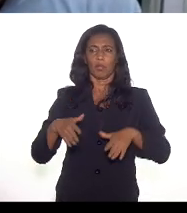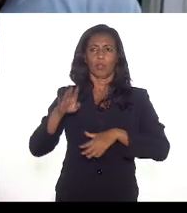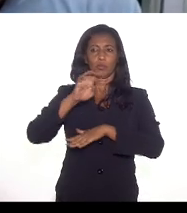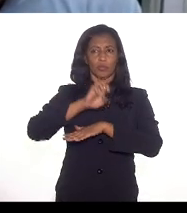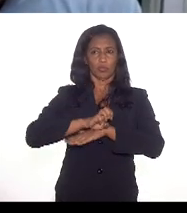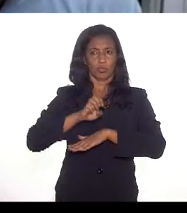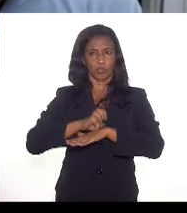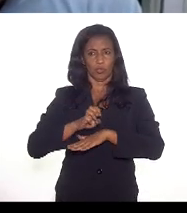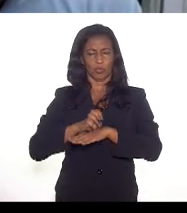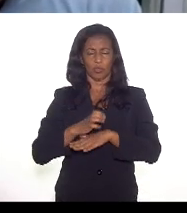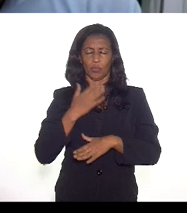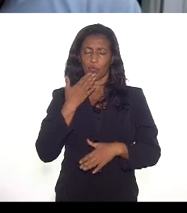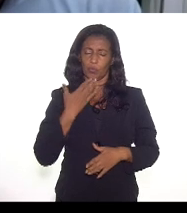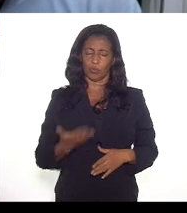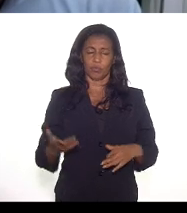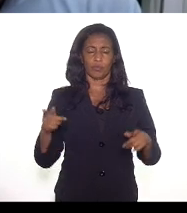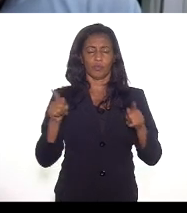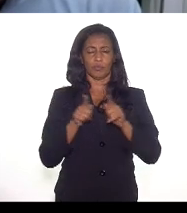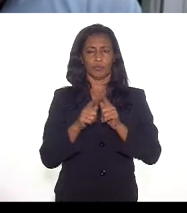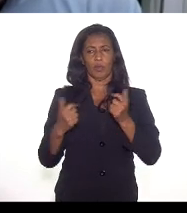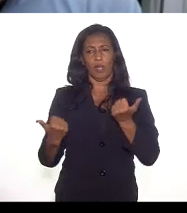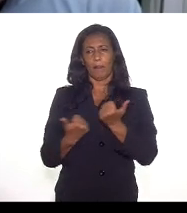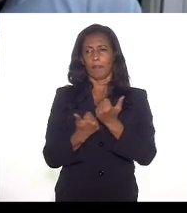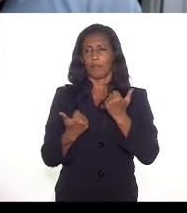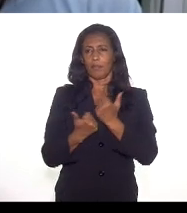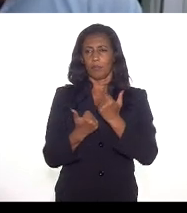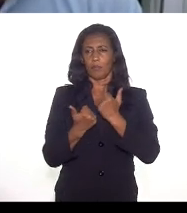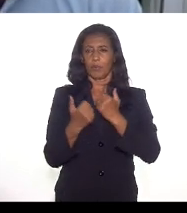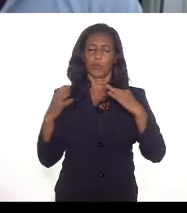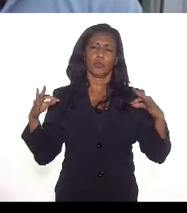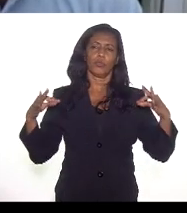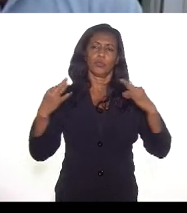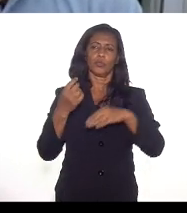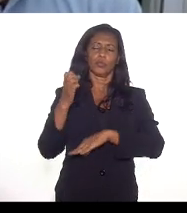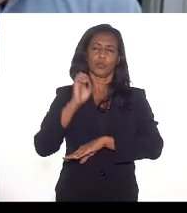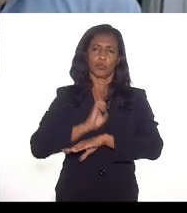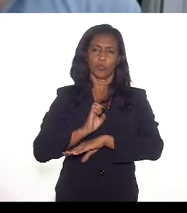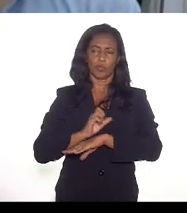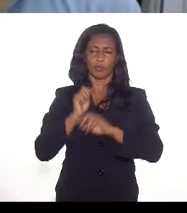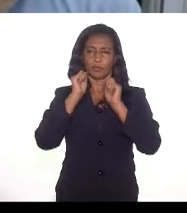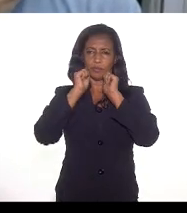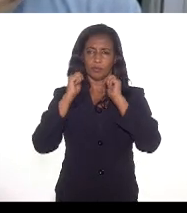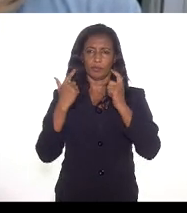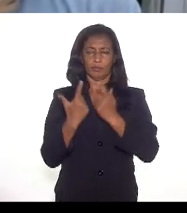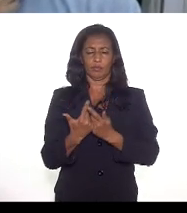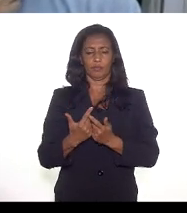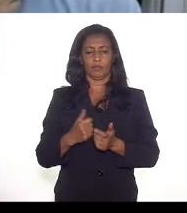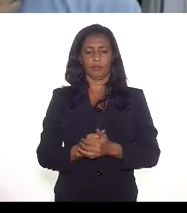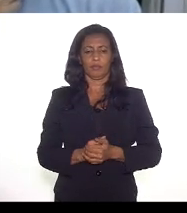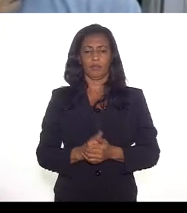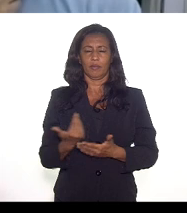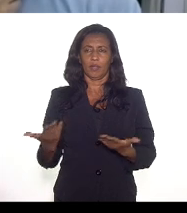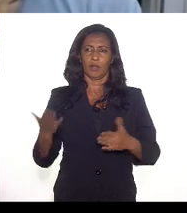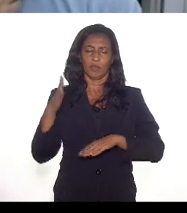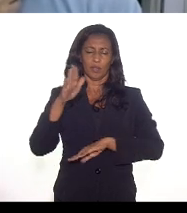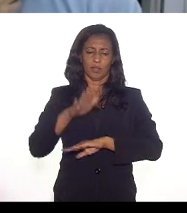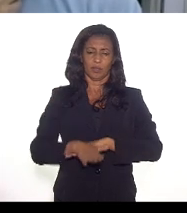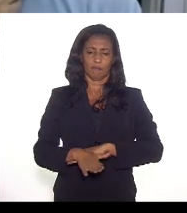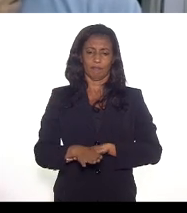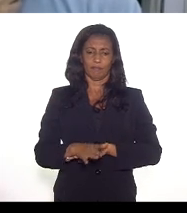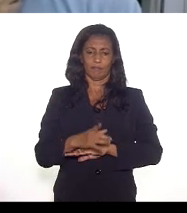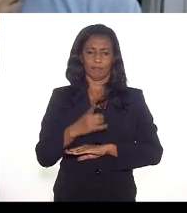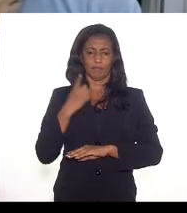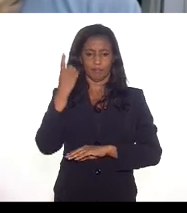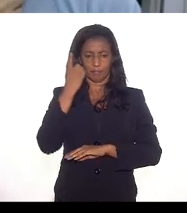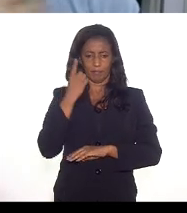vou solicitar apoio de todos os deputados e deputadas desta casa. Então, nesta tarde, deputada Marta